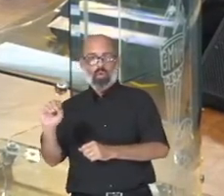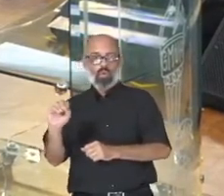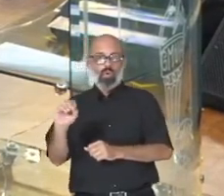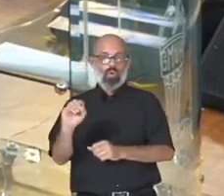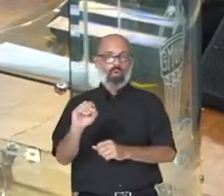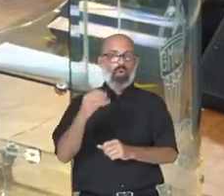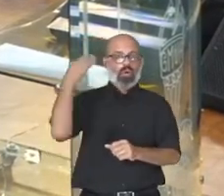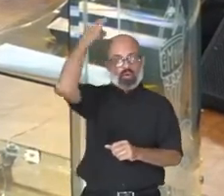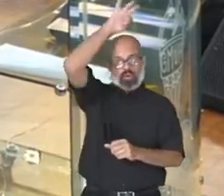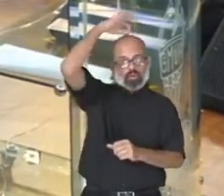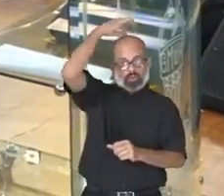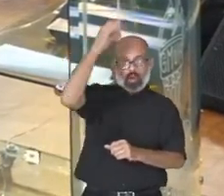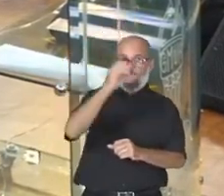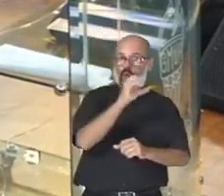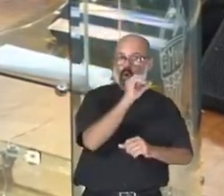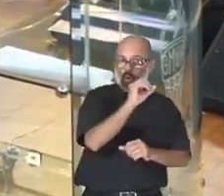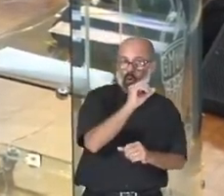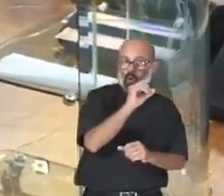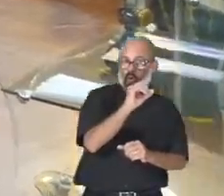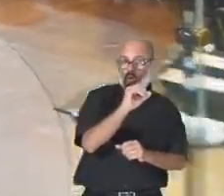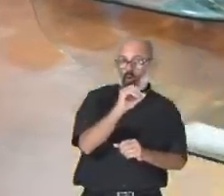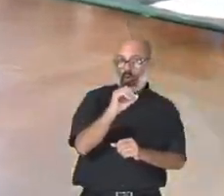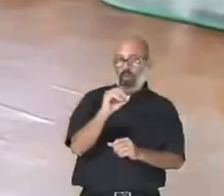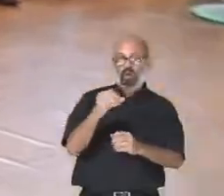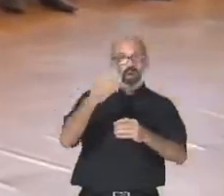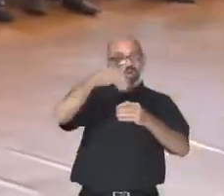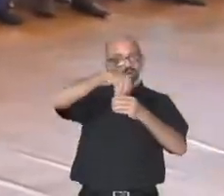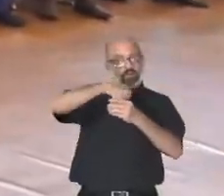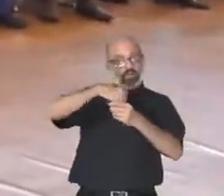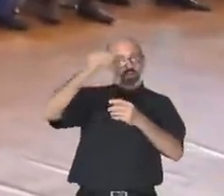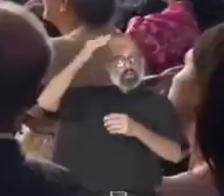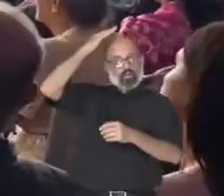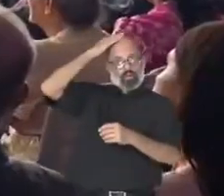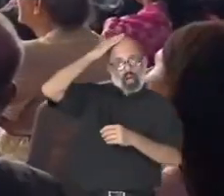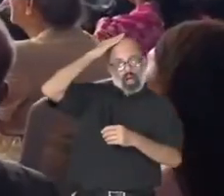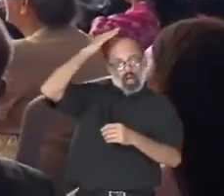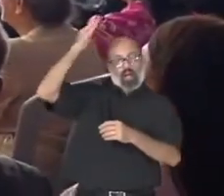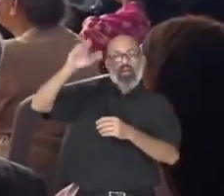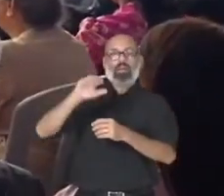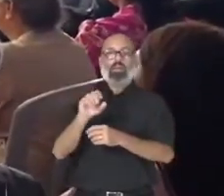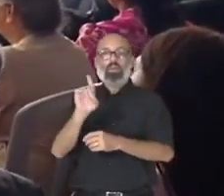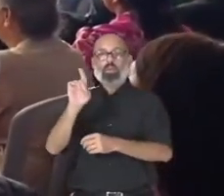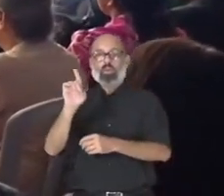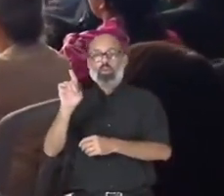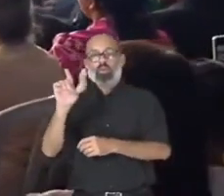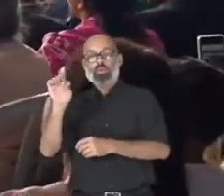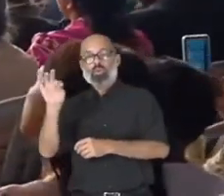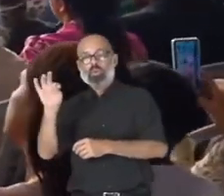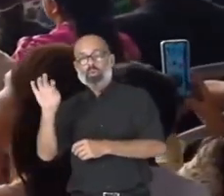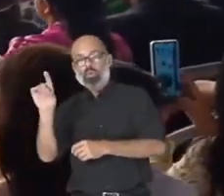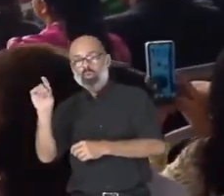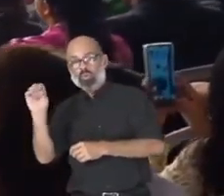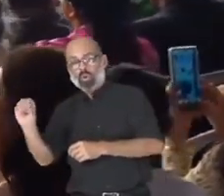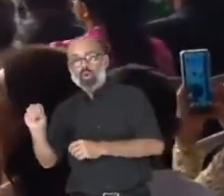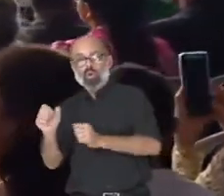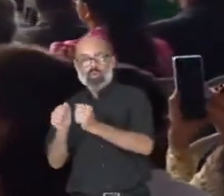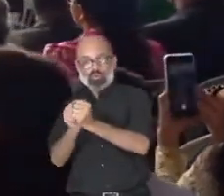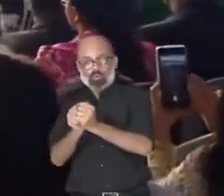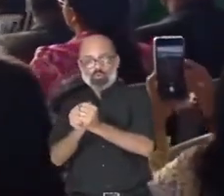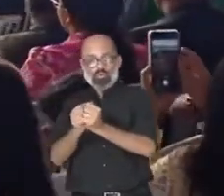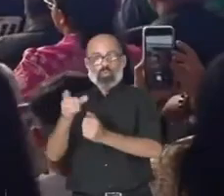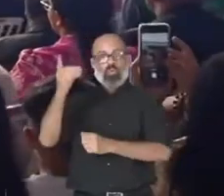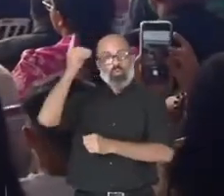o Espírito é pegar o Espírito e colocar em cima da pessoa. Derramar do Espírito é pegar os dons